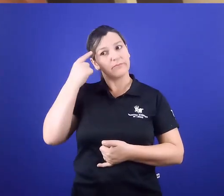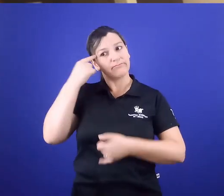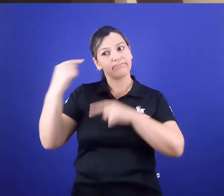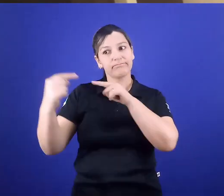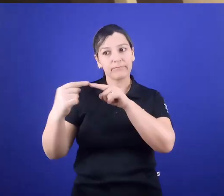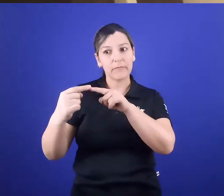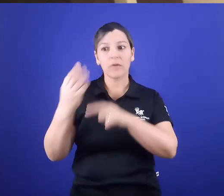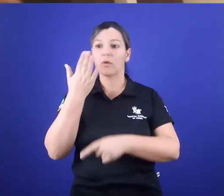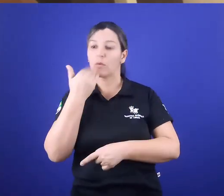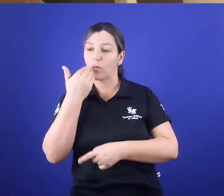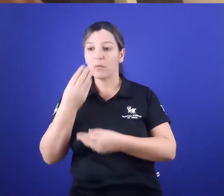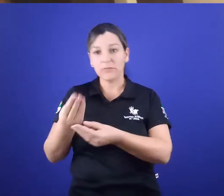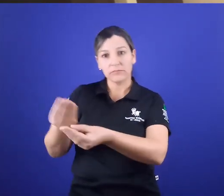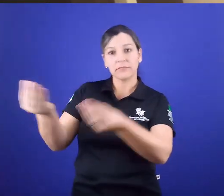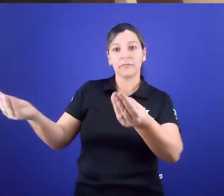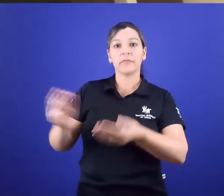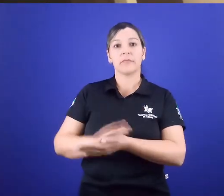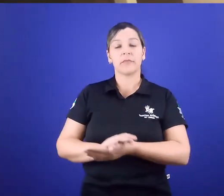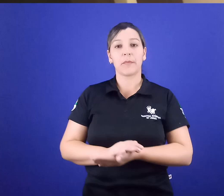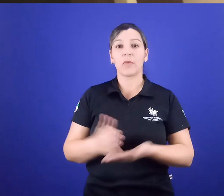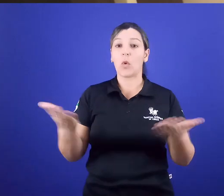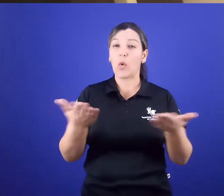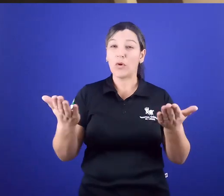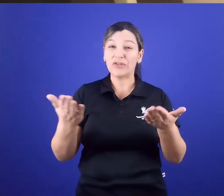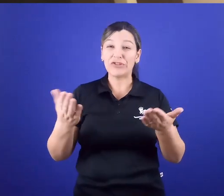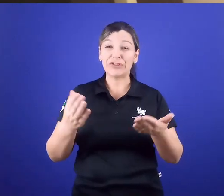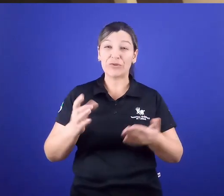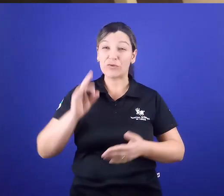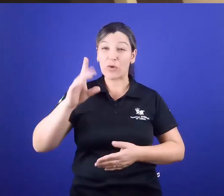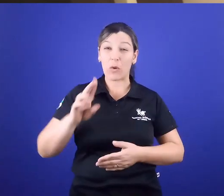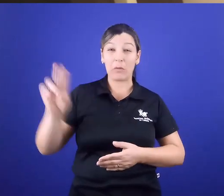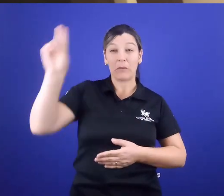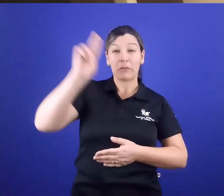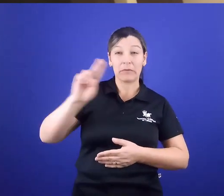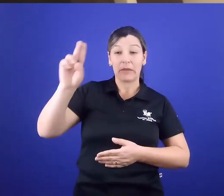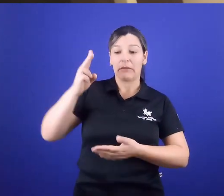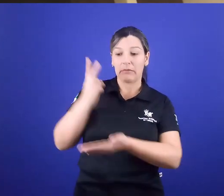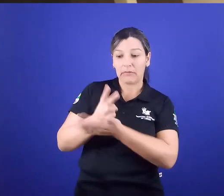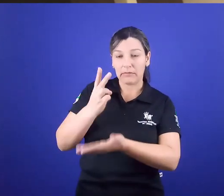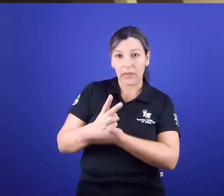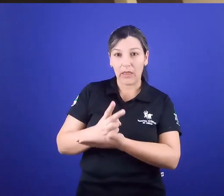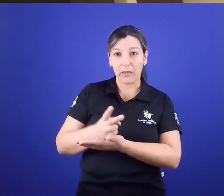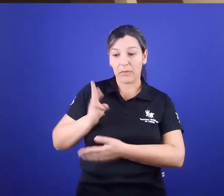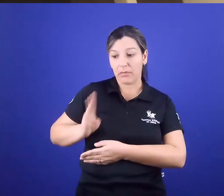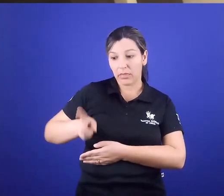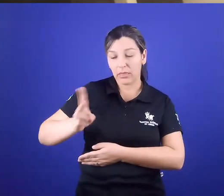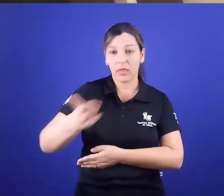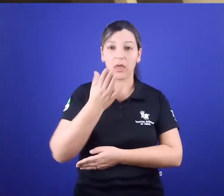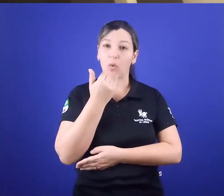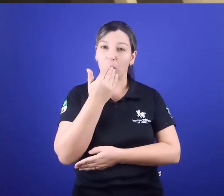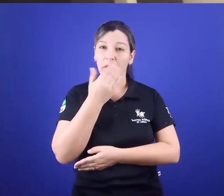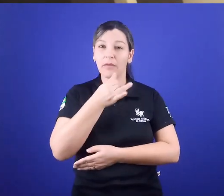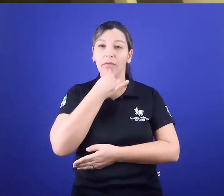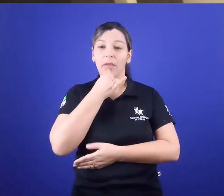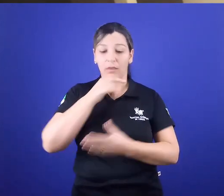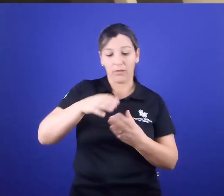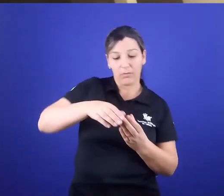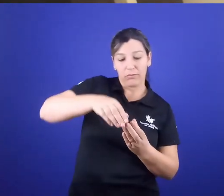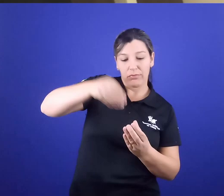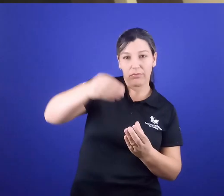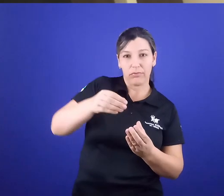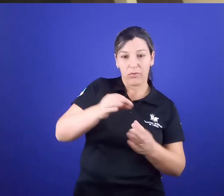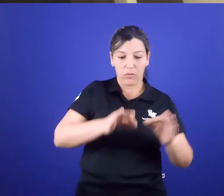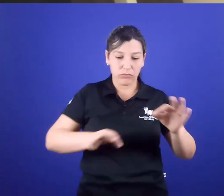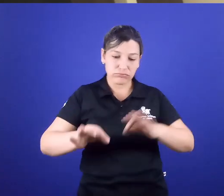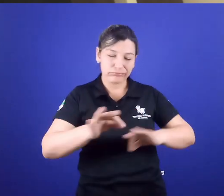mais diversificados, inusitados, e é por aí que tem que ser mesmo. É nessa tendência que eu acredito, ok? Então,